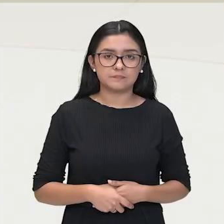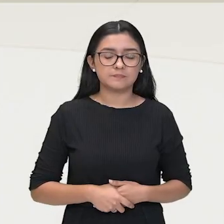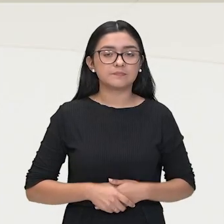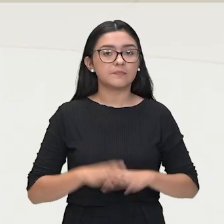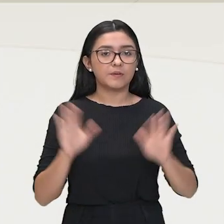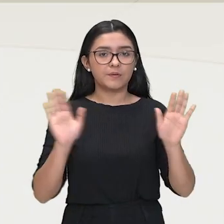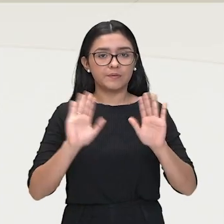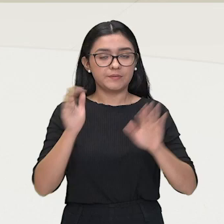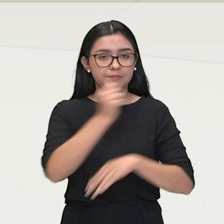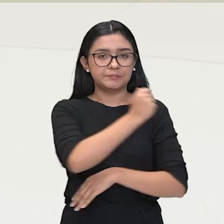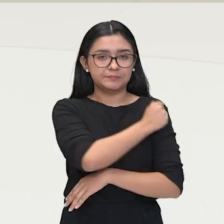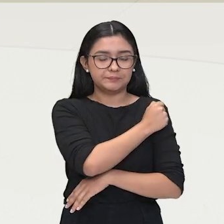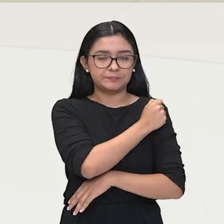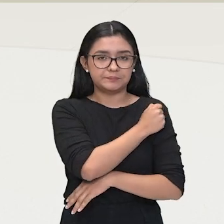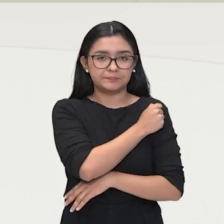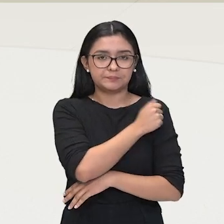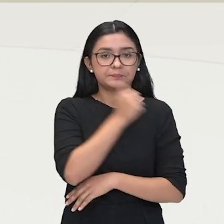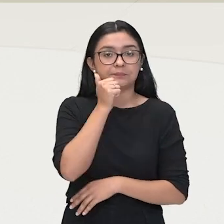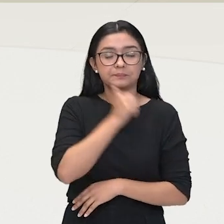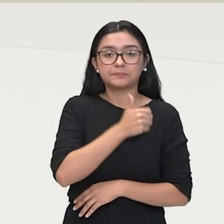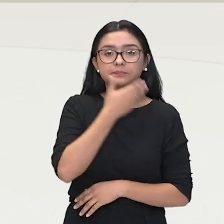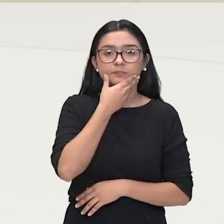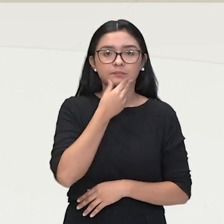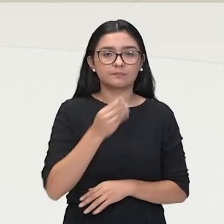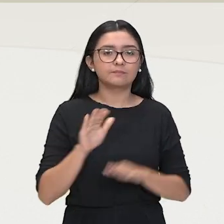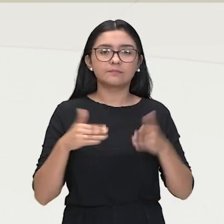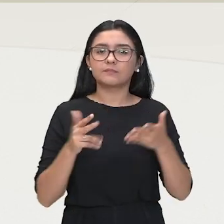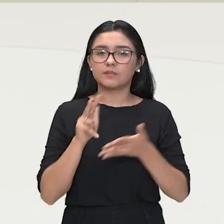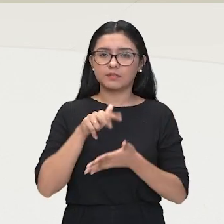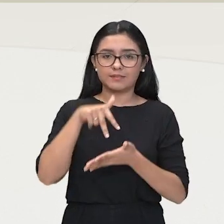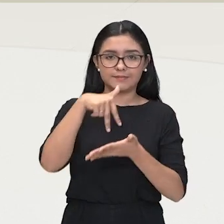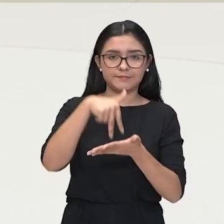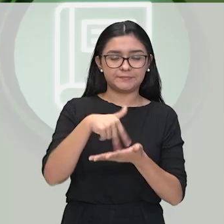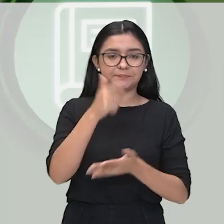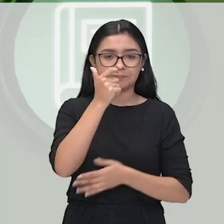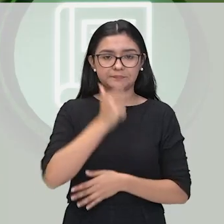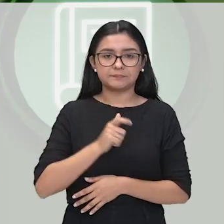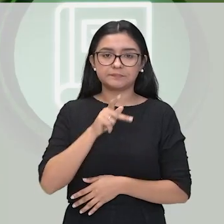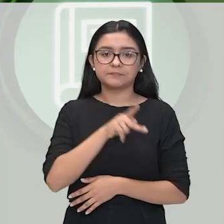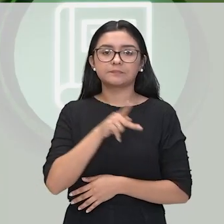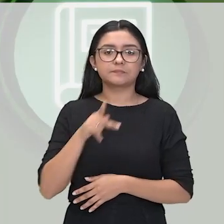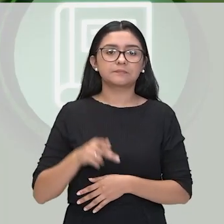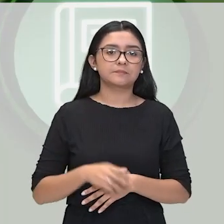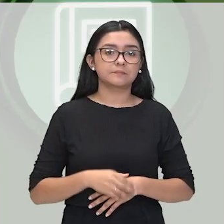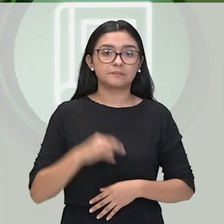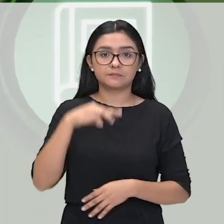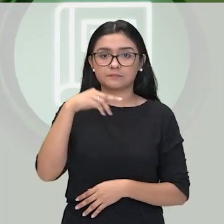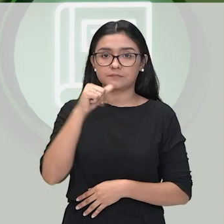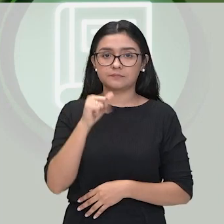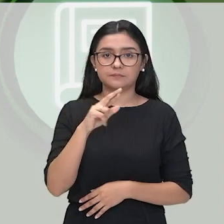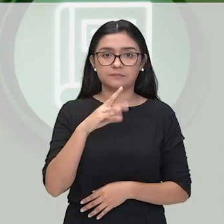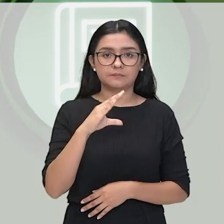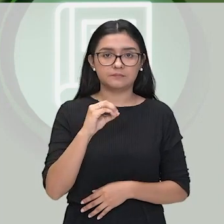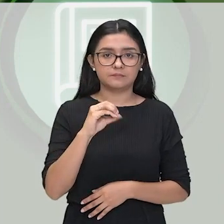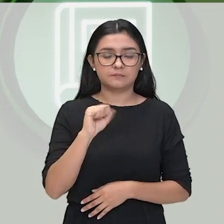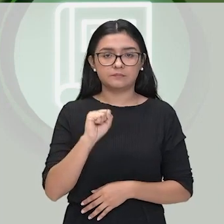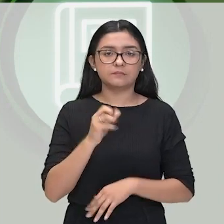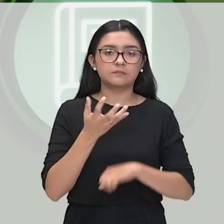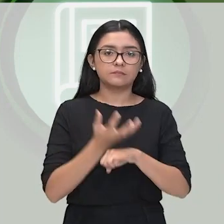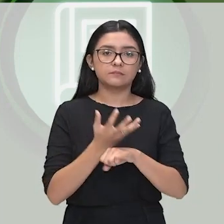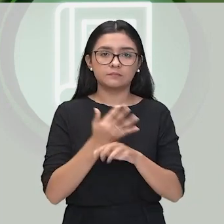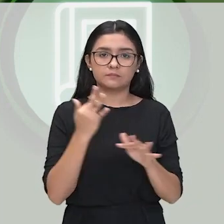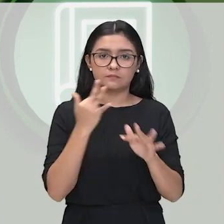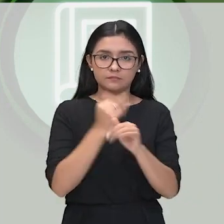Olá, queridos alunos e alunas! Estou aqui, o professor Marcos Kelvin, da disciplina